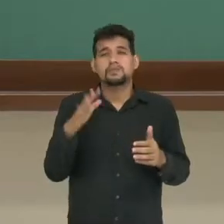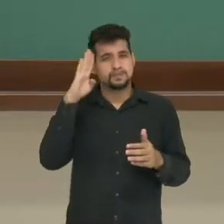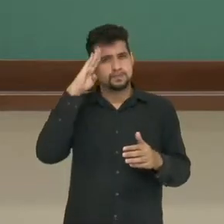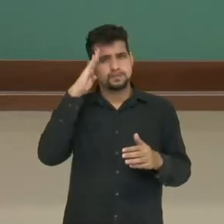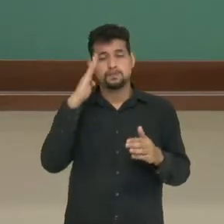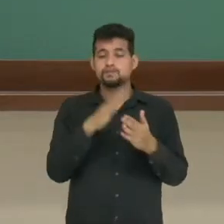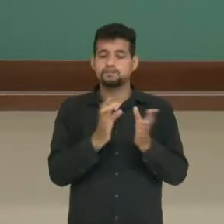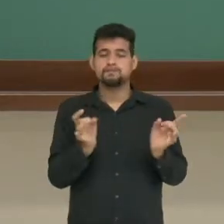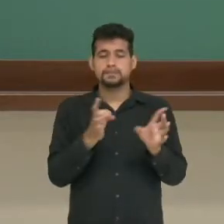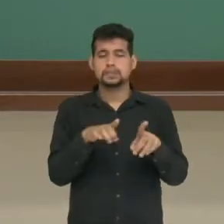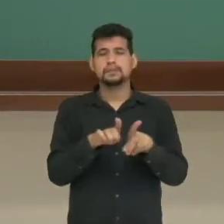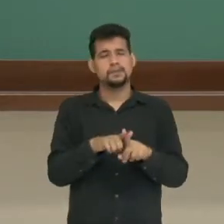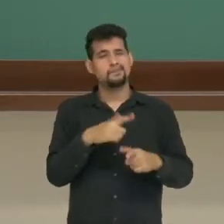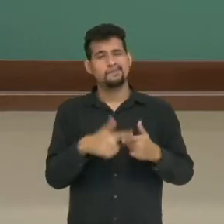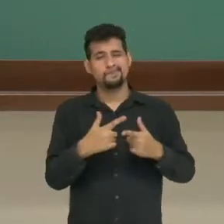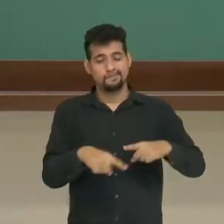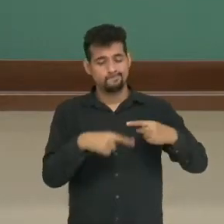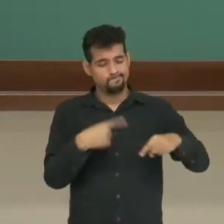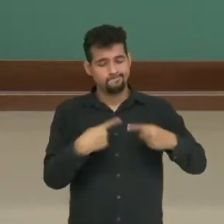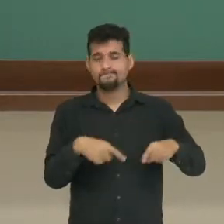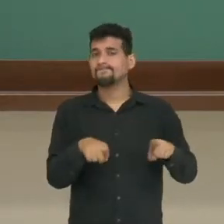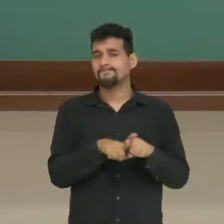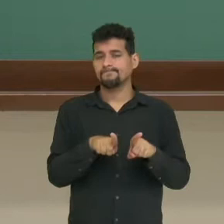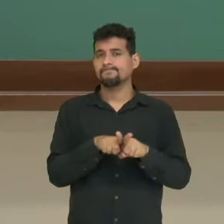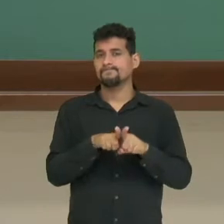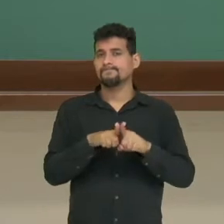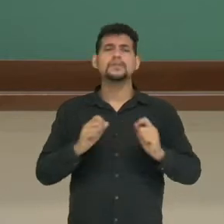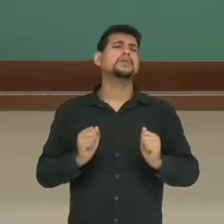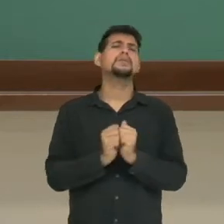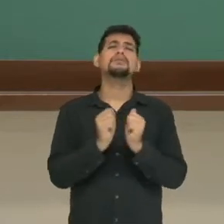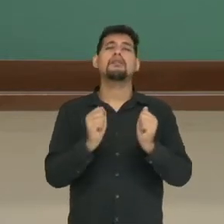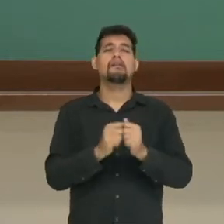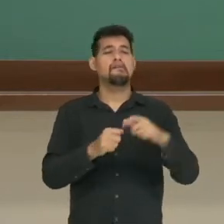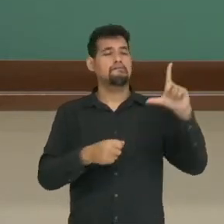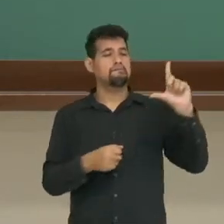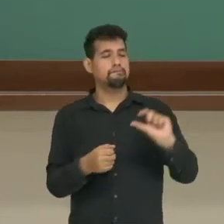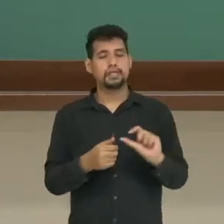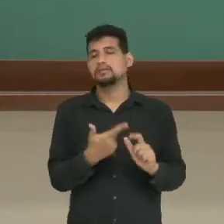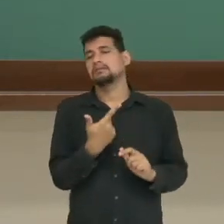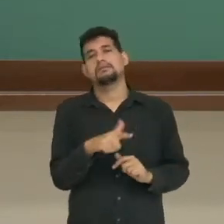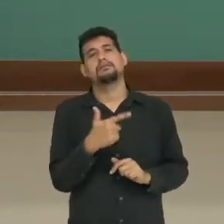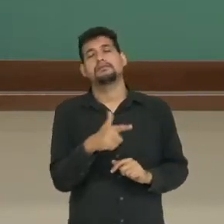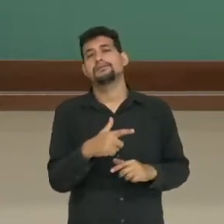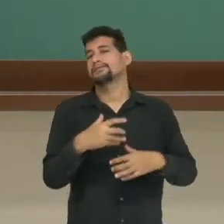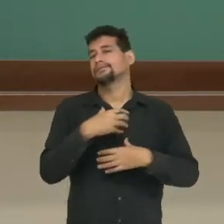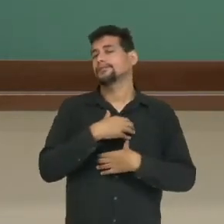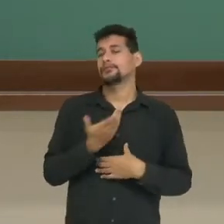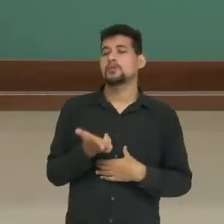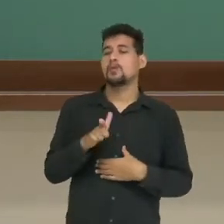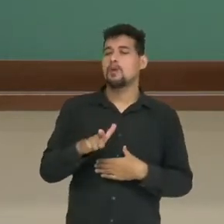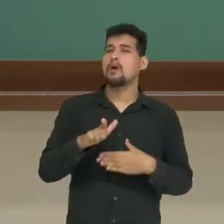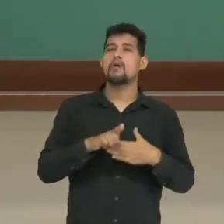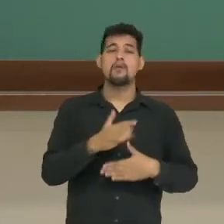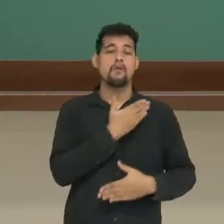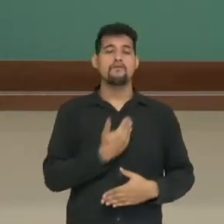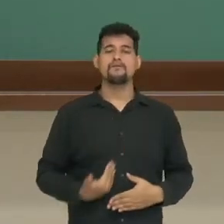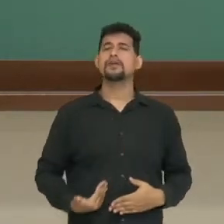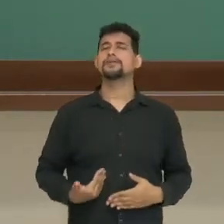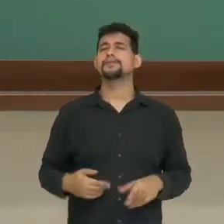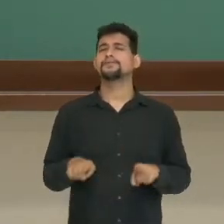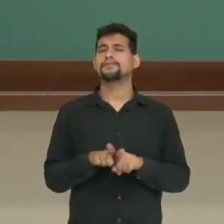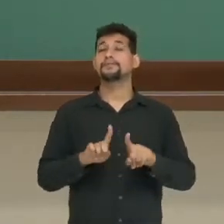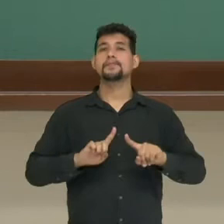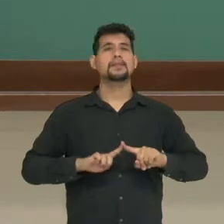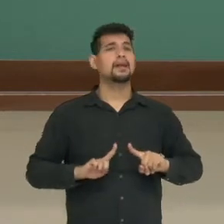em si, uma crise política e também com o esgotamento, não havia mais maneiras de continuar o governo militar. Portanto,